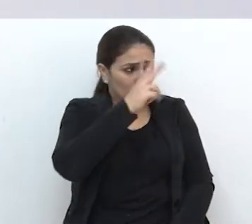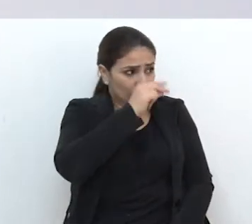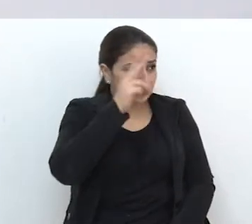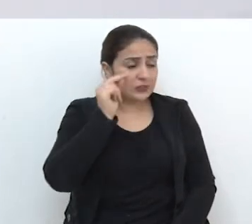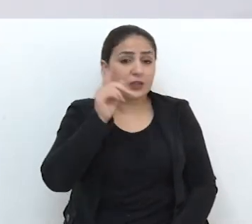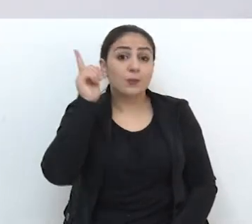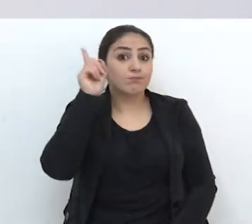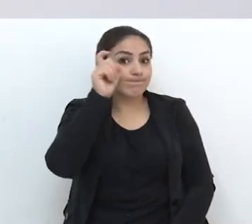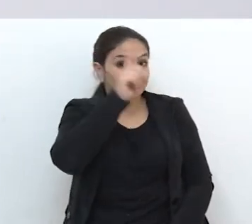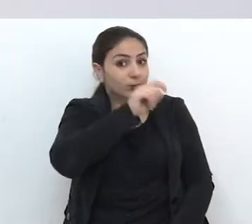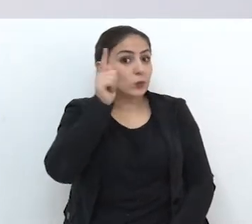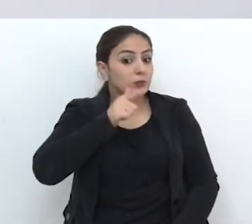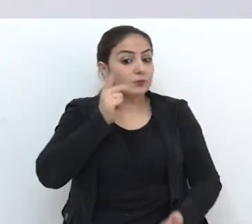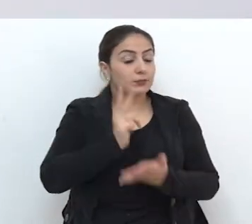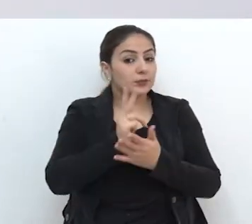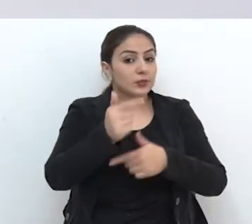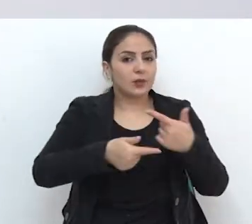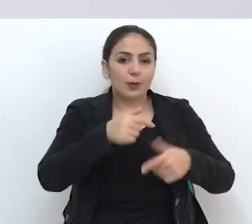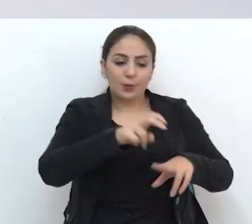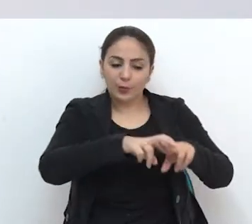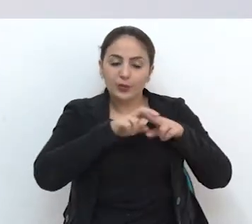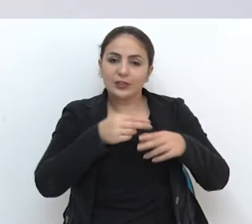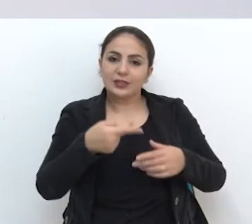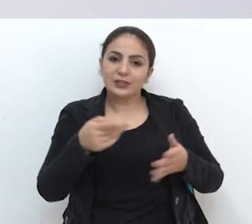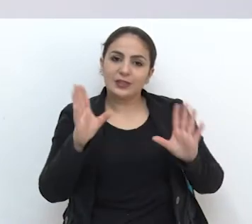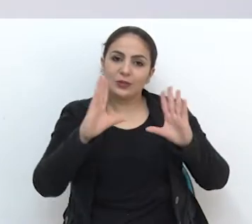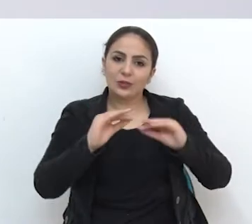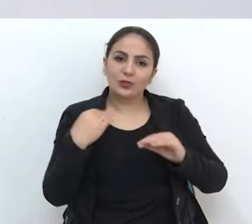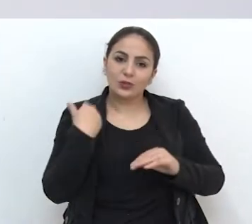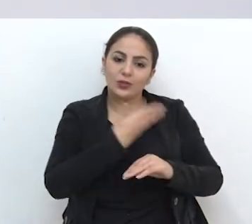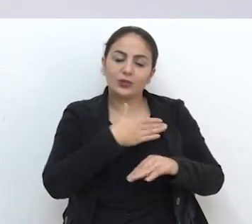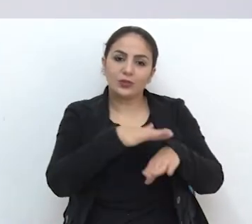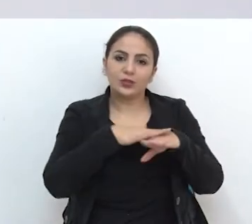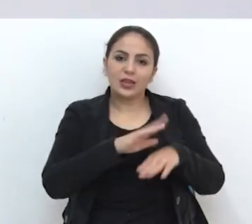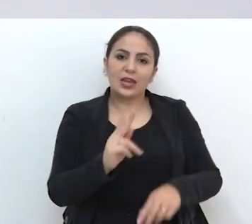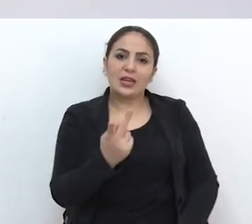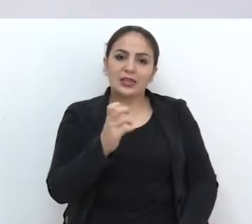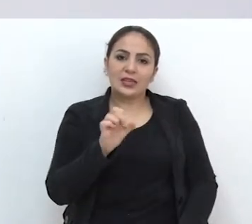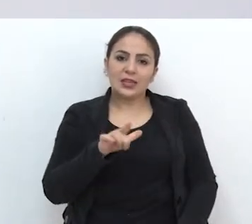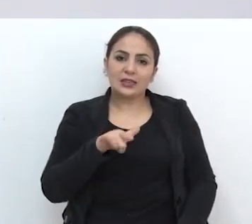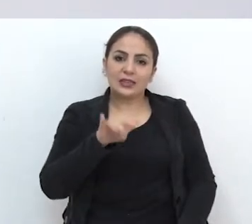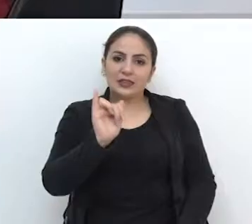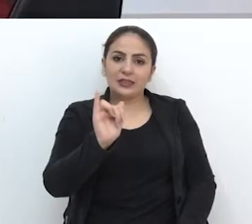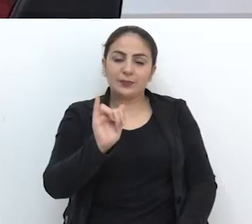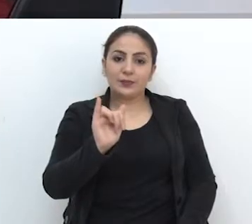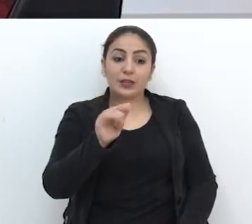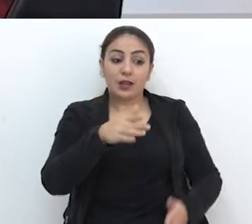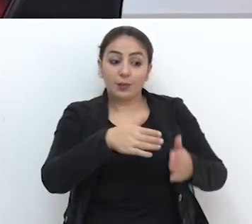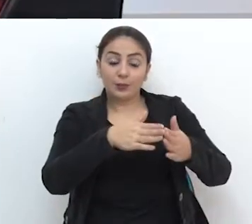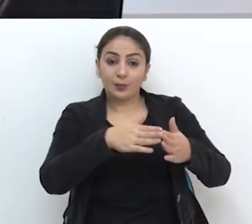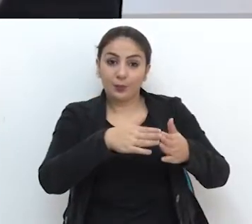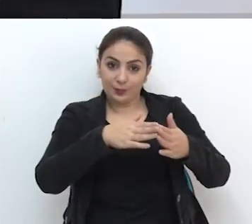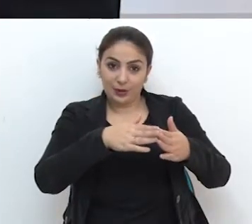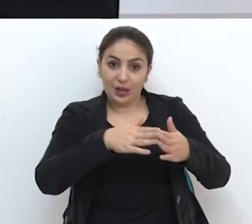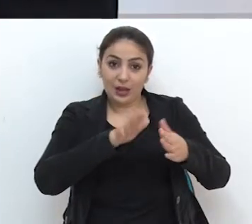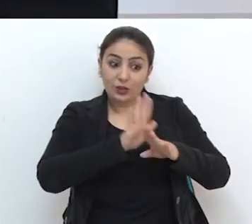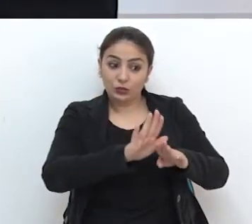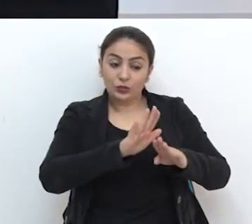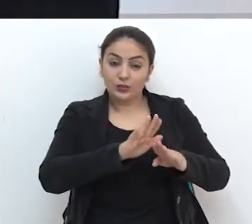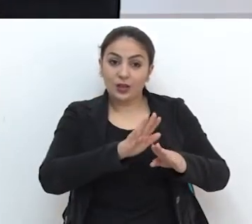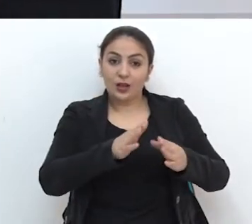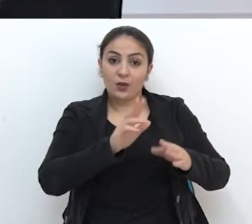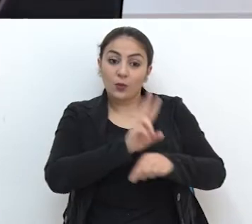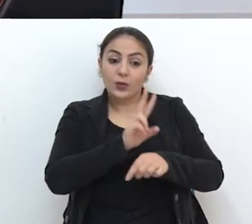está difícil seguir com este trabalho. Por isso, nessa noite, eu converso com Kelly Timóteo, que é uma das protetoras dos animais